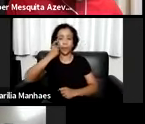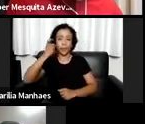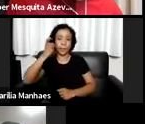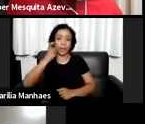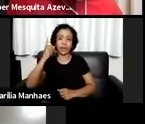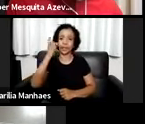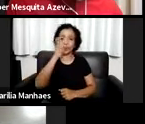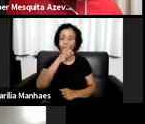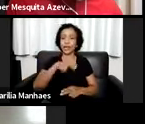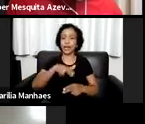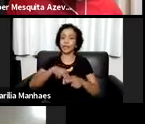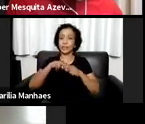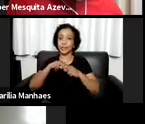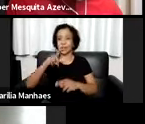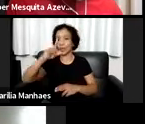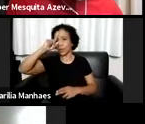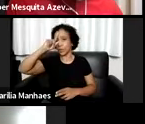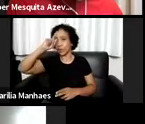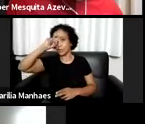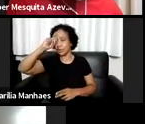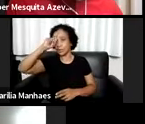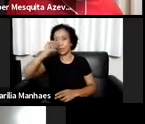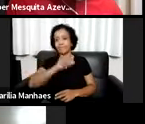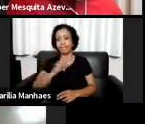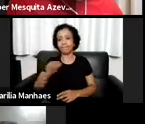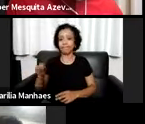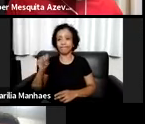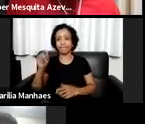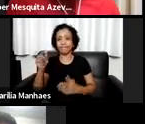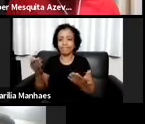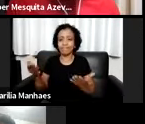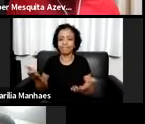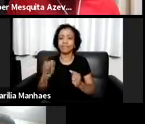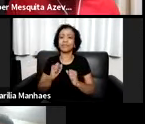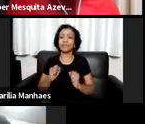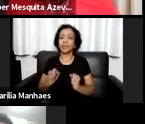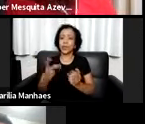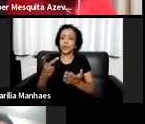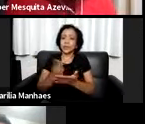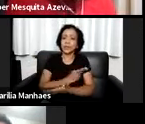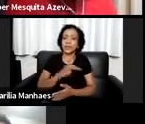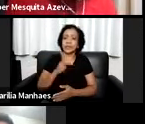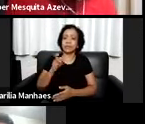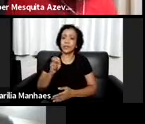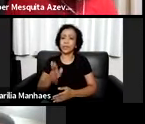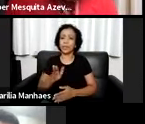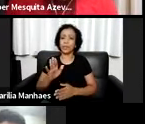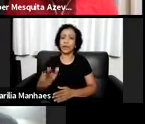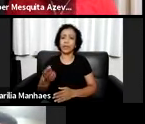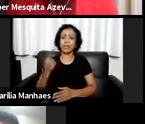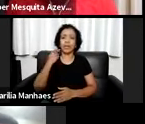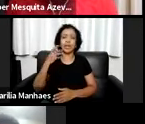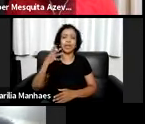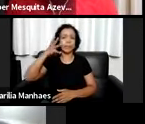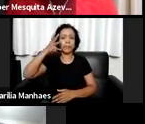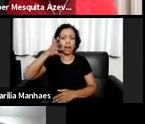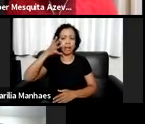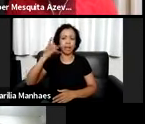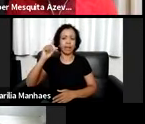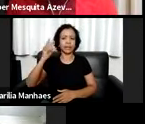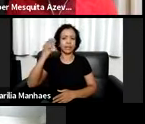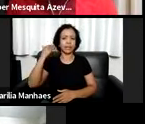função de hospitais e tudo. Mas uma das mensagens que preguei recentemente foi sobre o